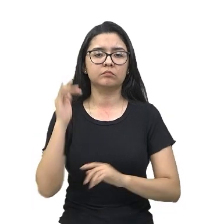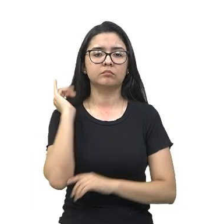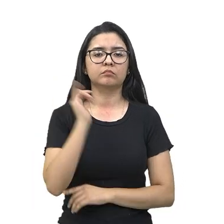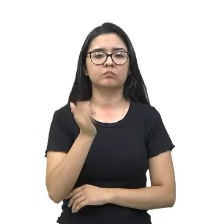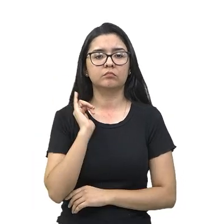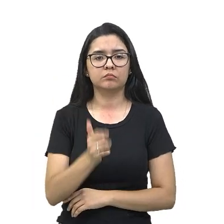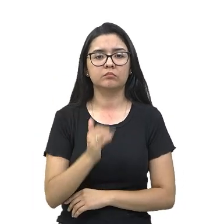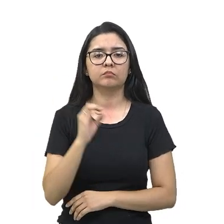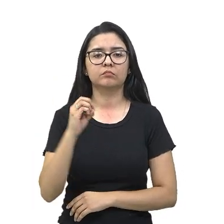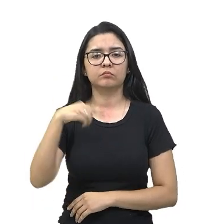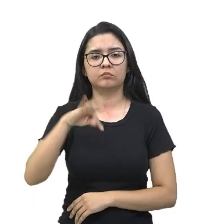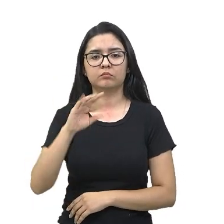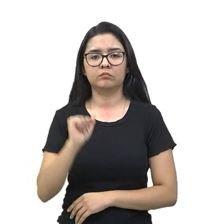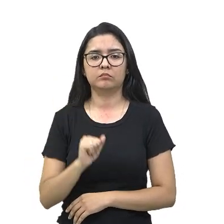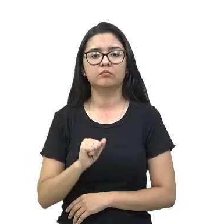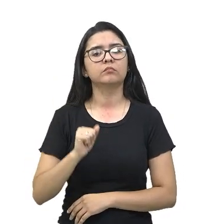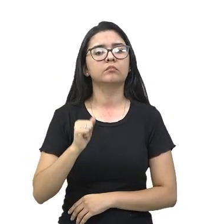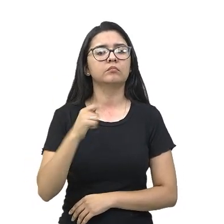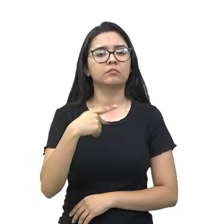Mim.